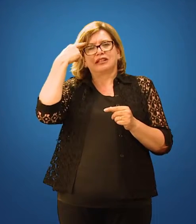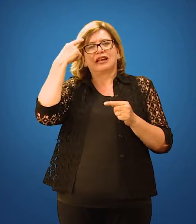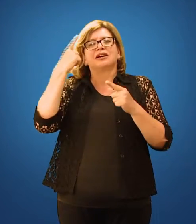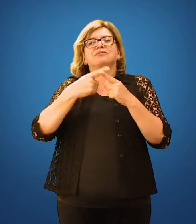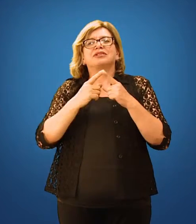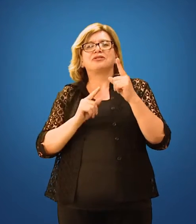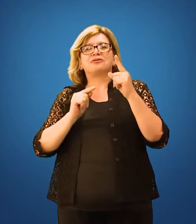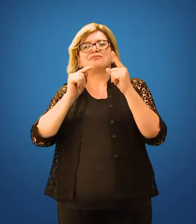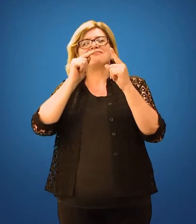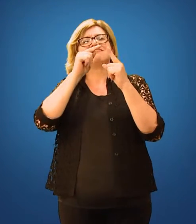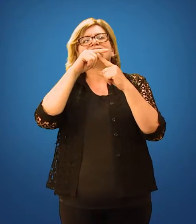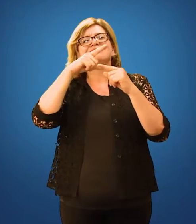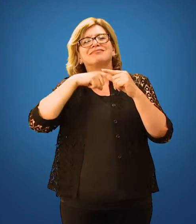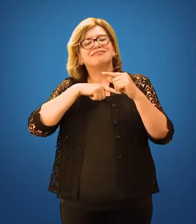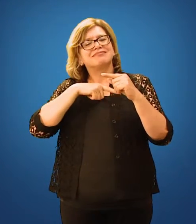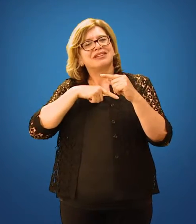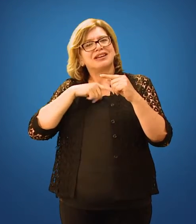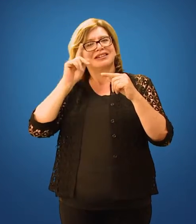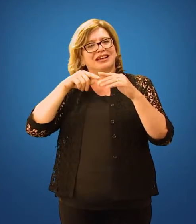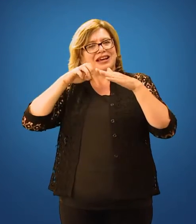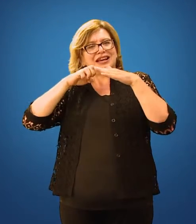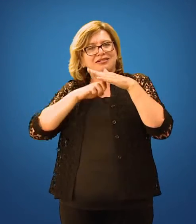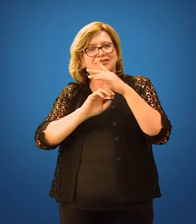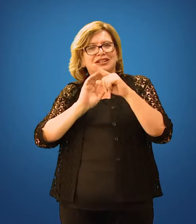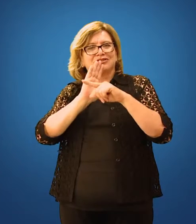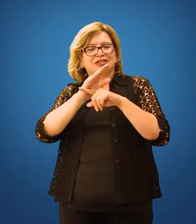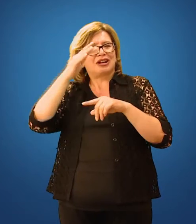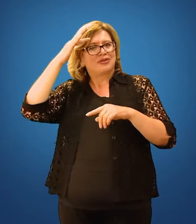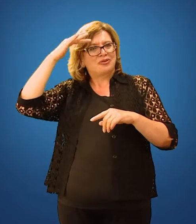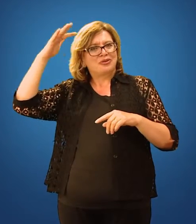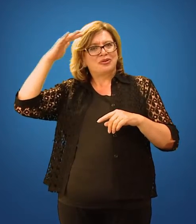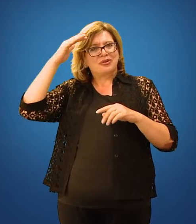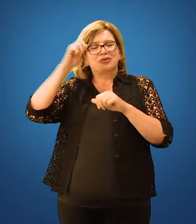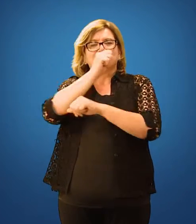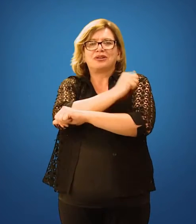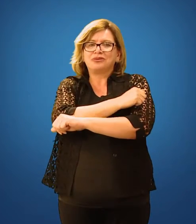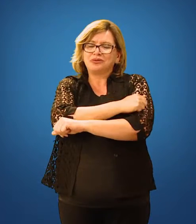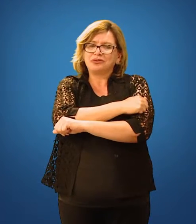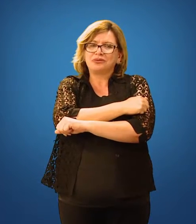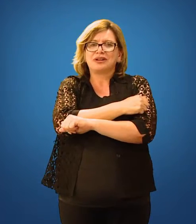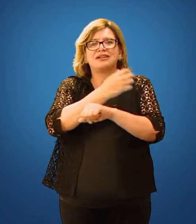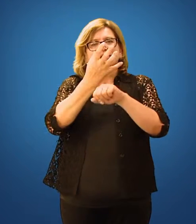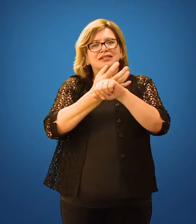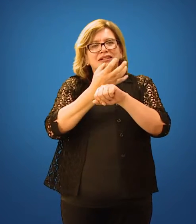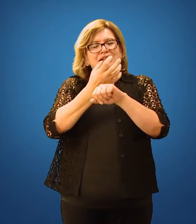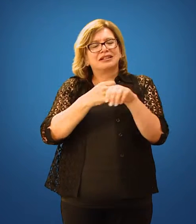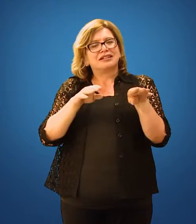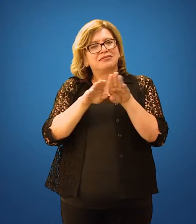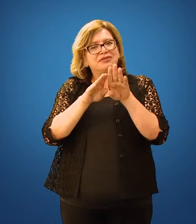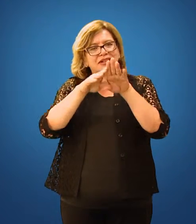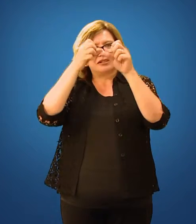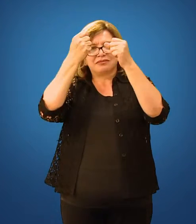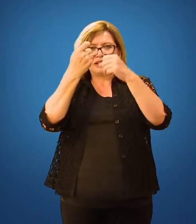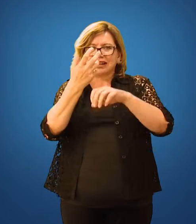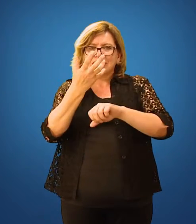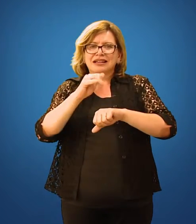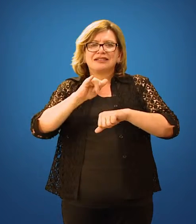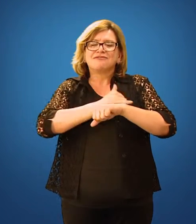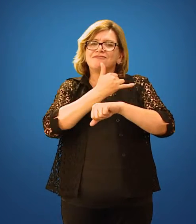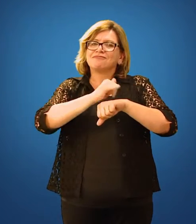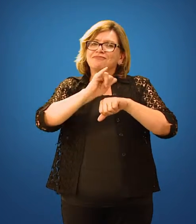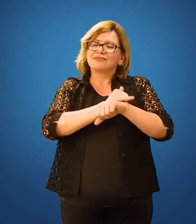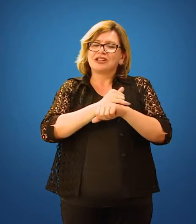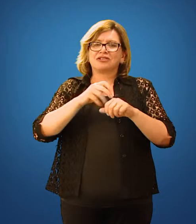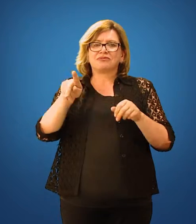que é empreender em prol do sonho do aluno. A disciplina irá abordar também estratégias para serem utilizadas pelo professor em sala de